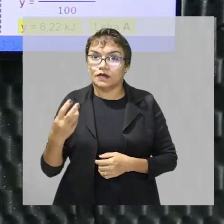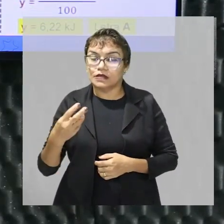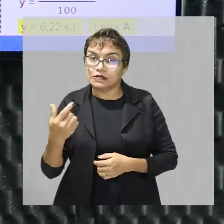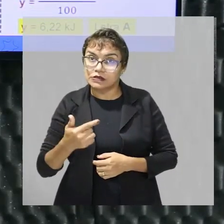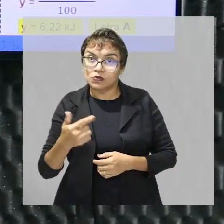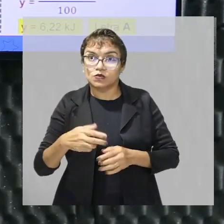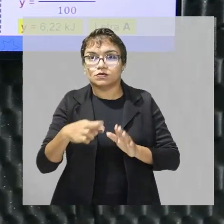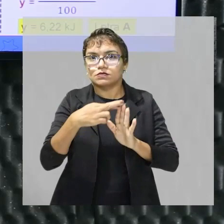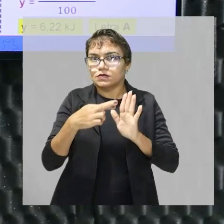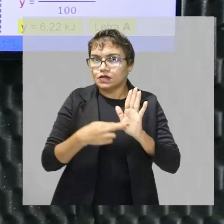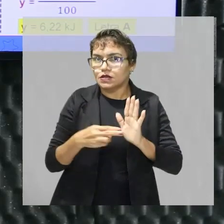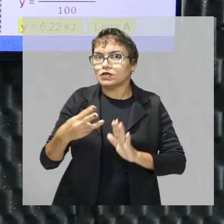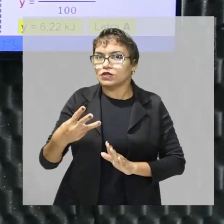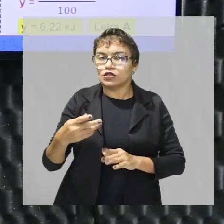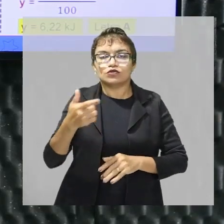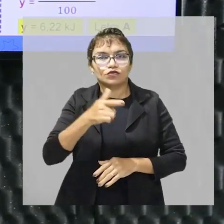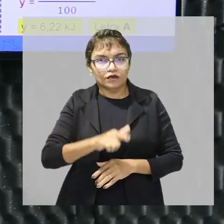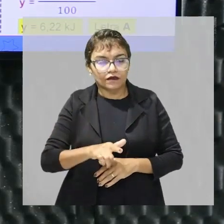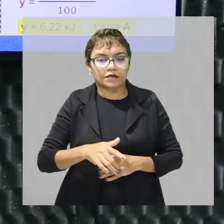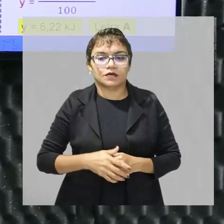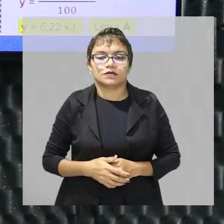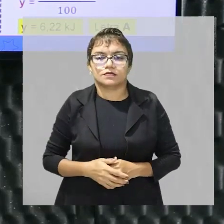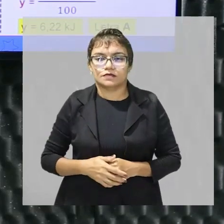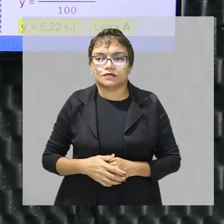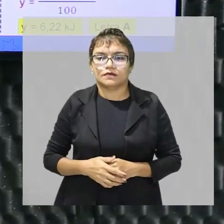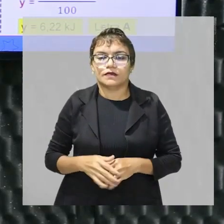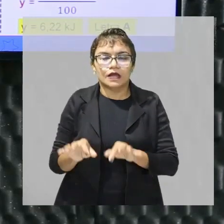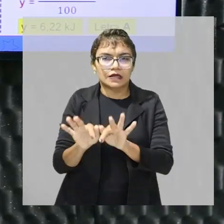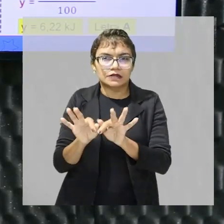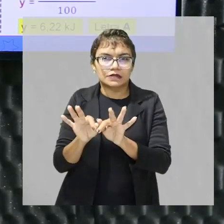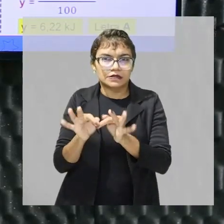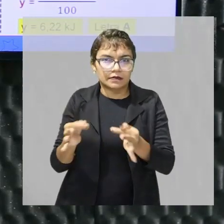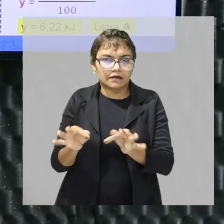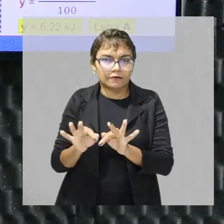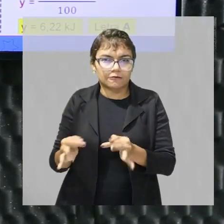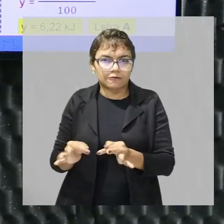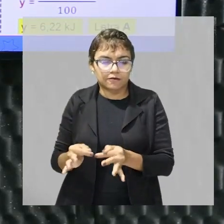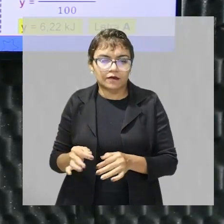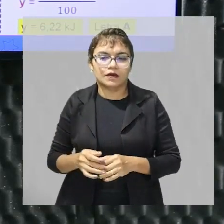eliminar, certo? Então, aqui, simplificando.